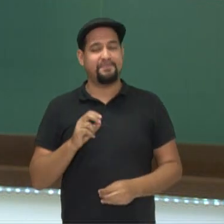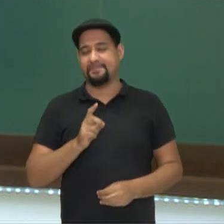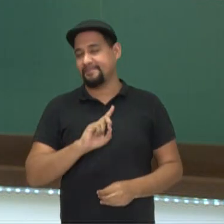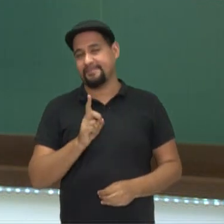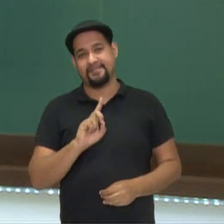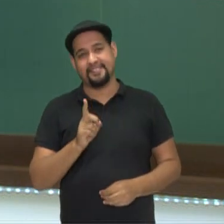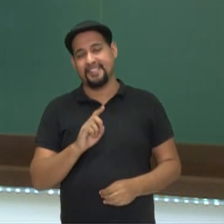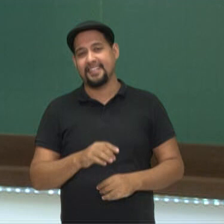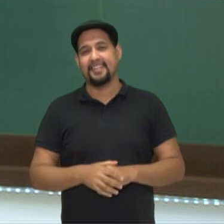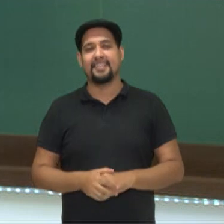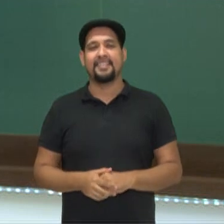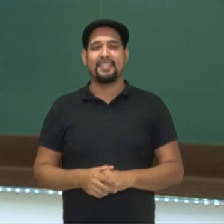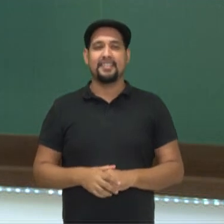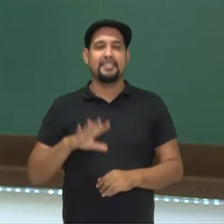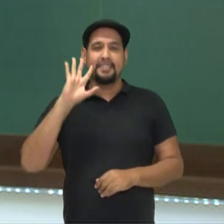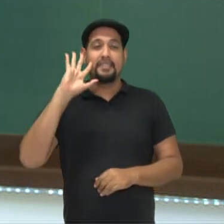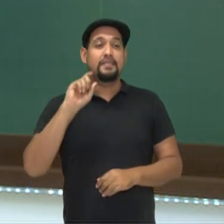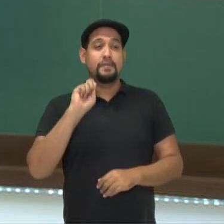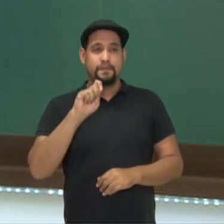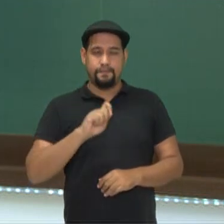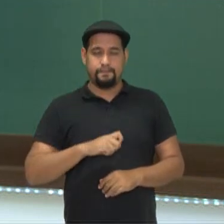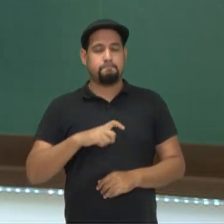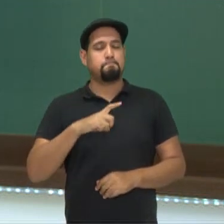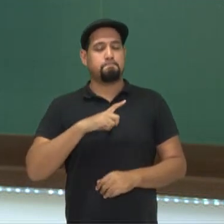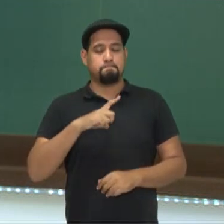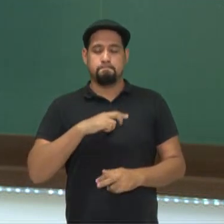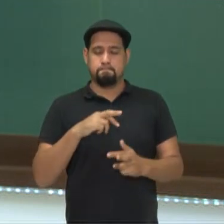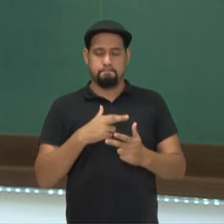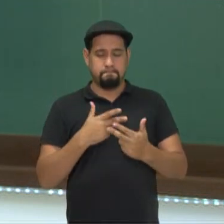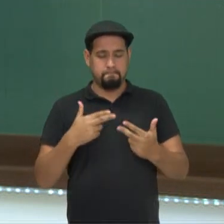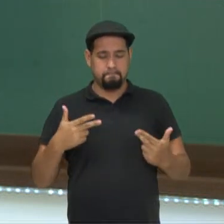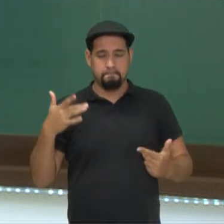Não, tá? Acontece bastante com